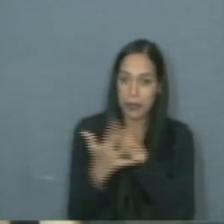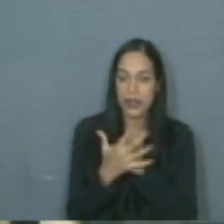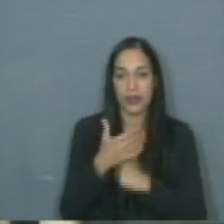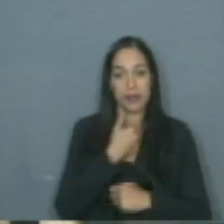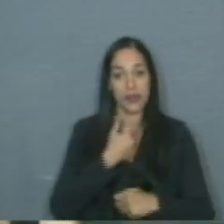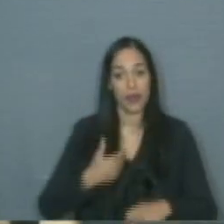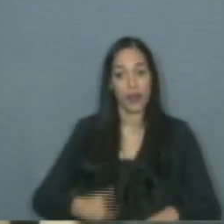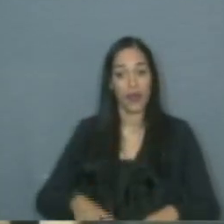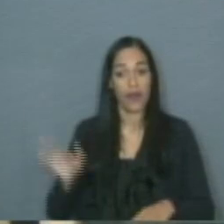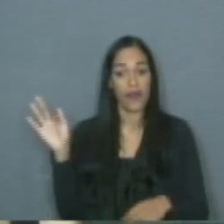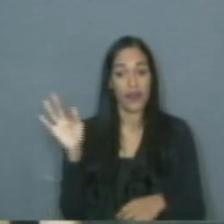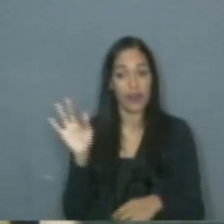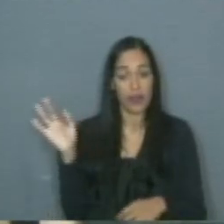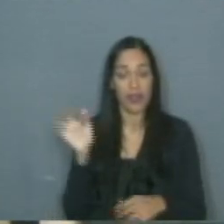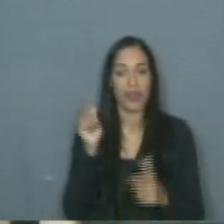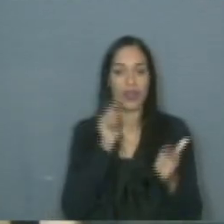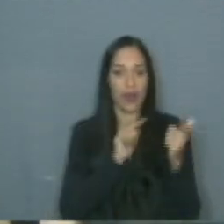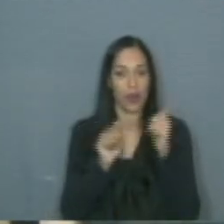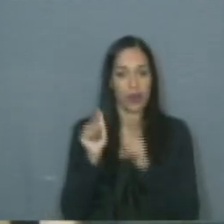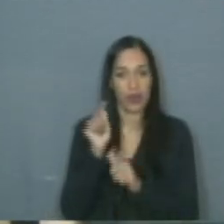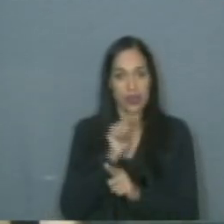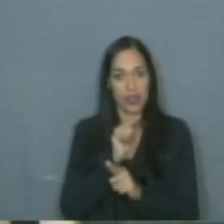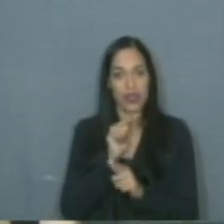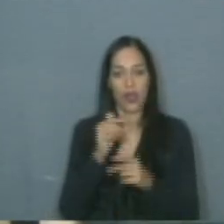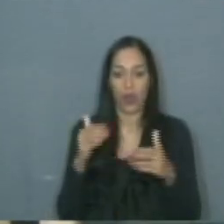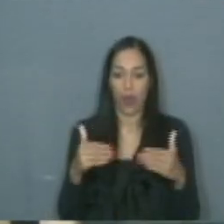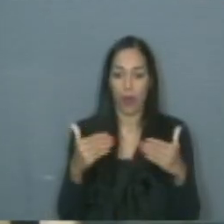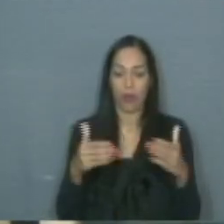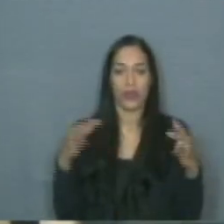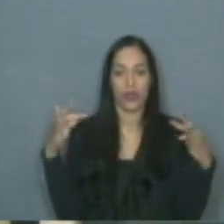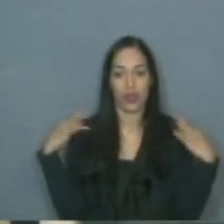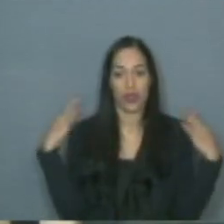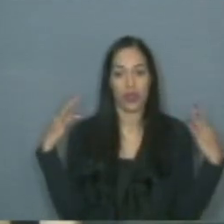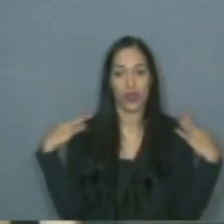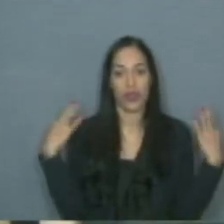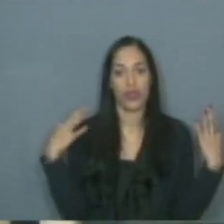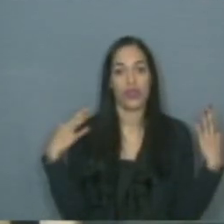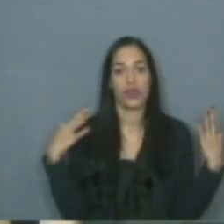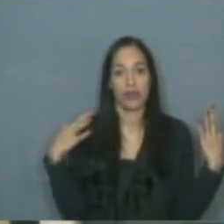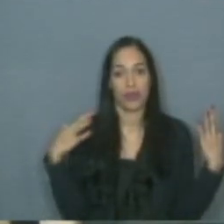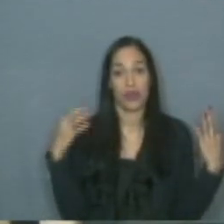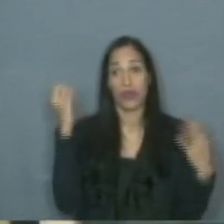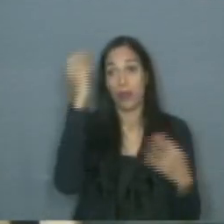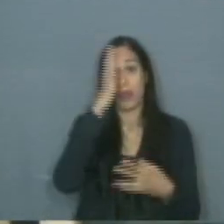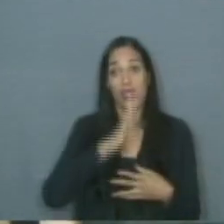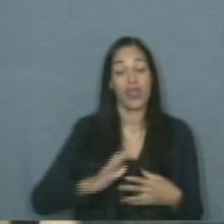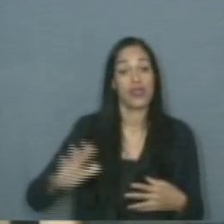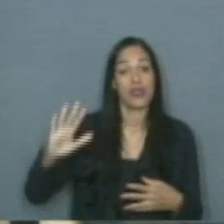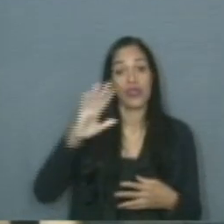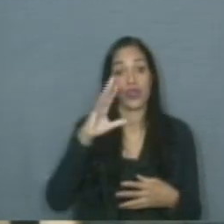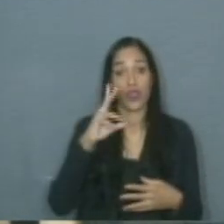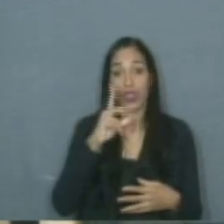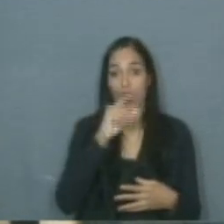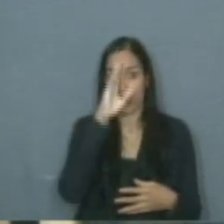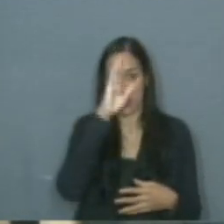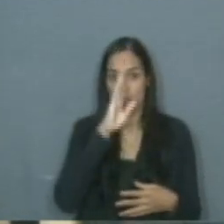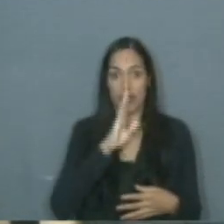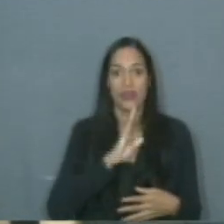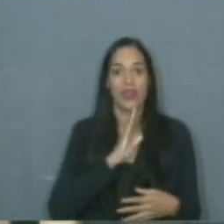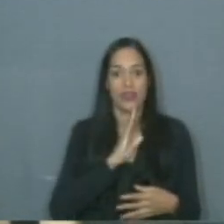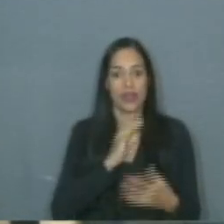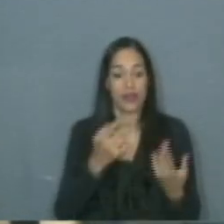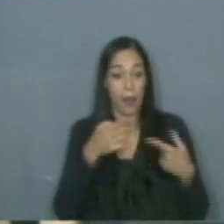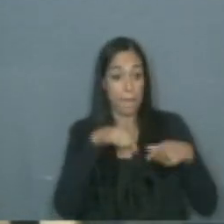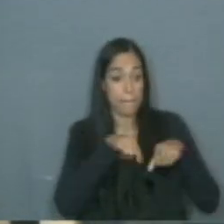federal conseguiu, por meio do ministro do Turismo na época, transportar a vacina para o Brasil inteiro de graça. Ele fez uma parceria com as